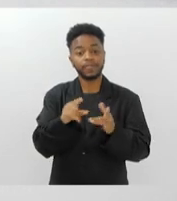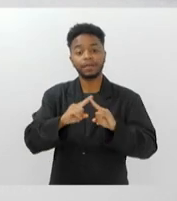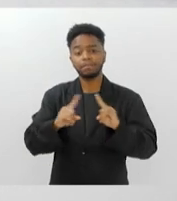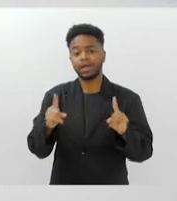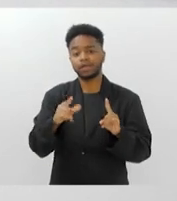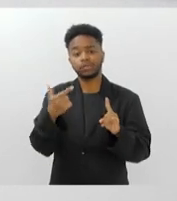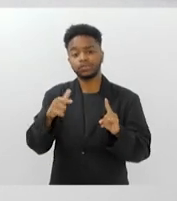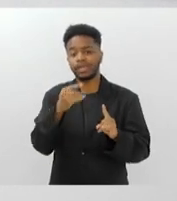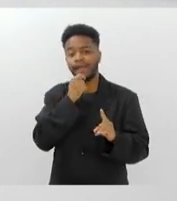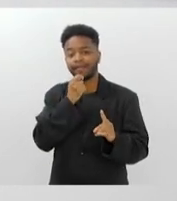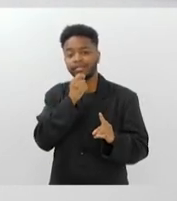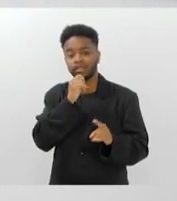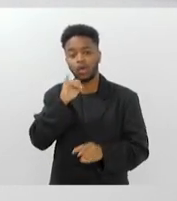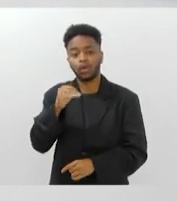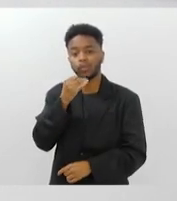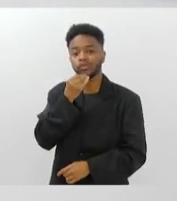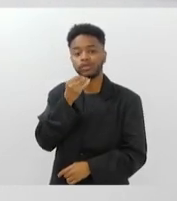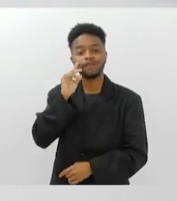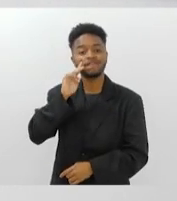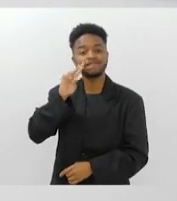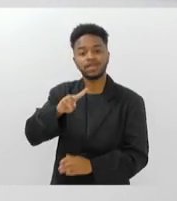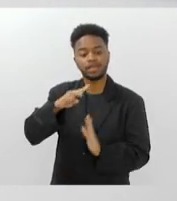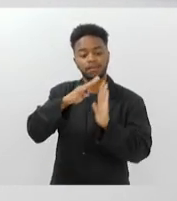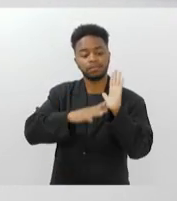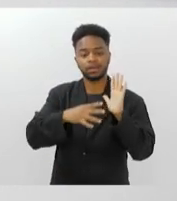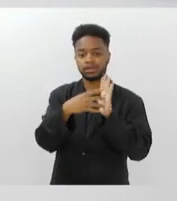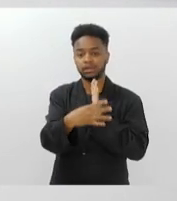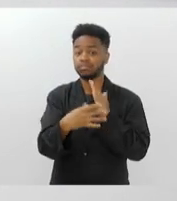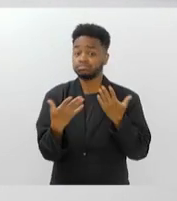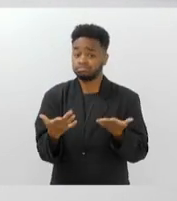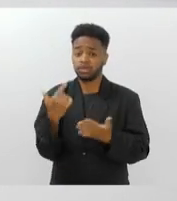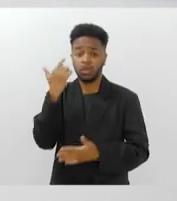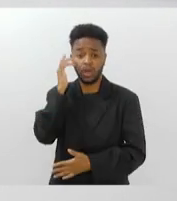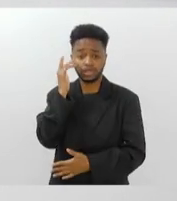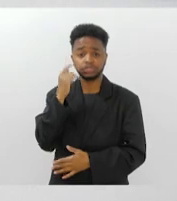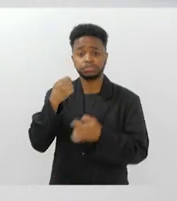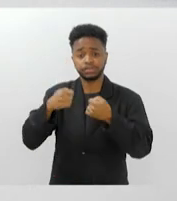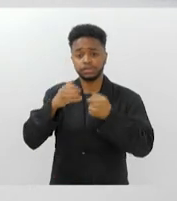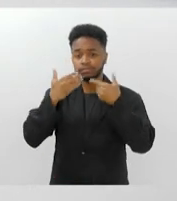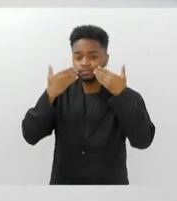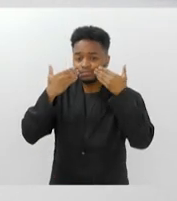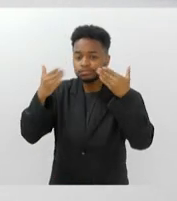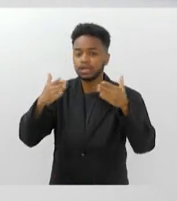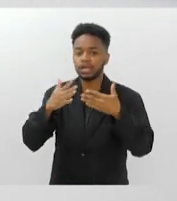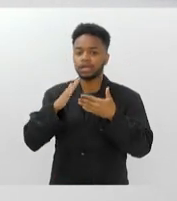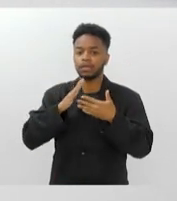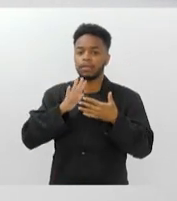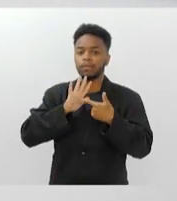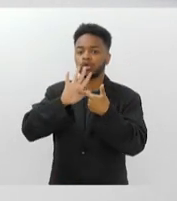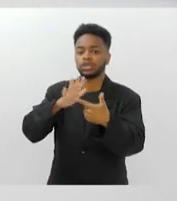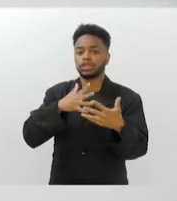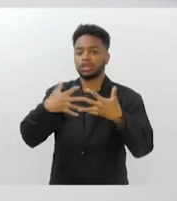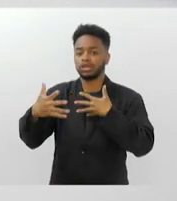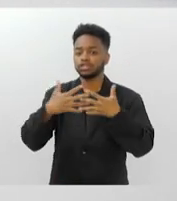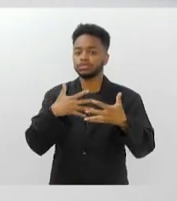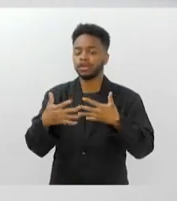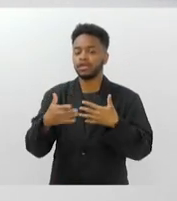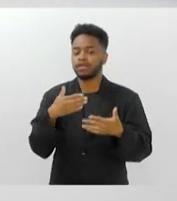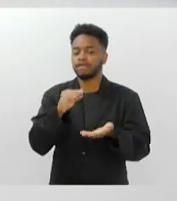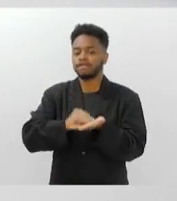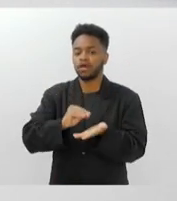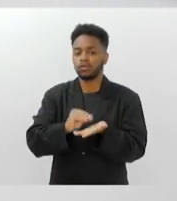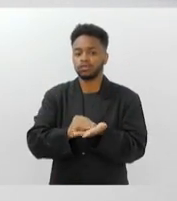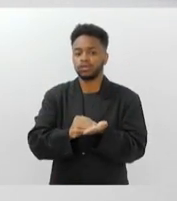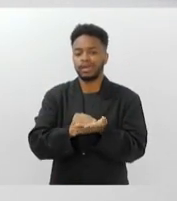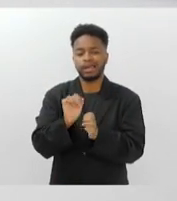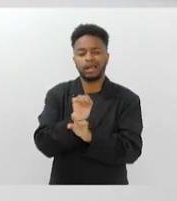tivemos a oportunidade ainda de olhar essa planilha né Eu acho que a gente precisa abrir ter mais transparência ter mais eh eh